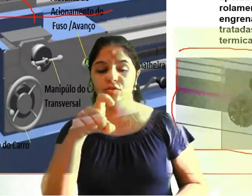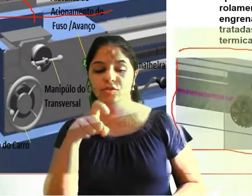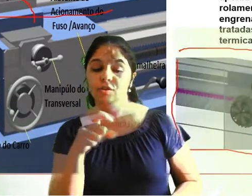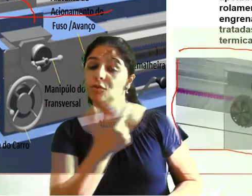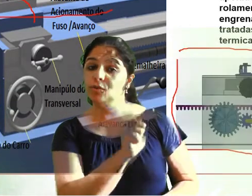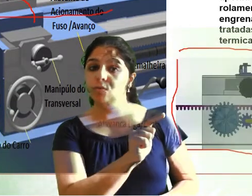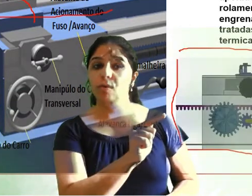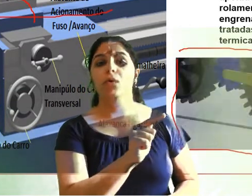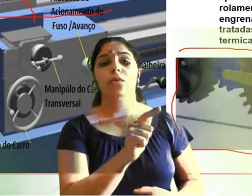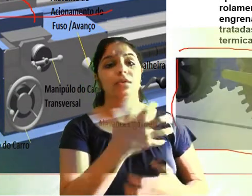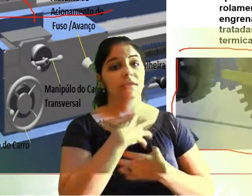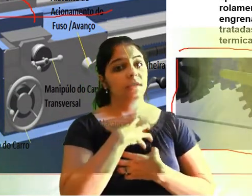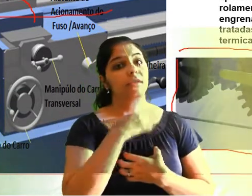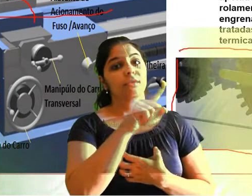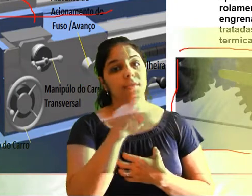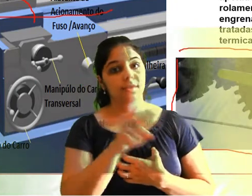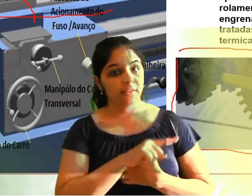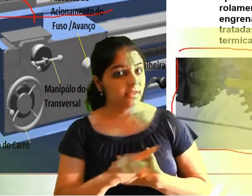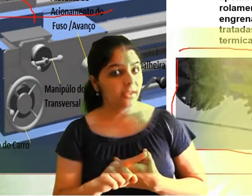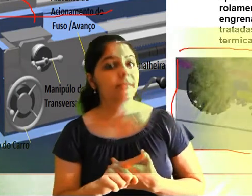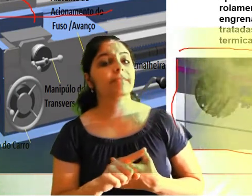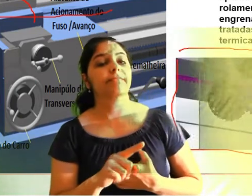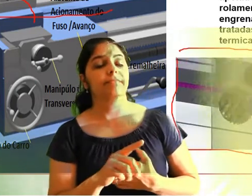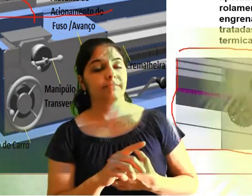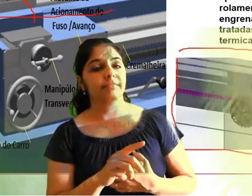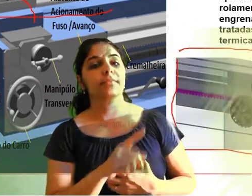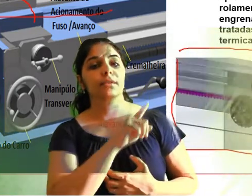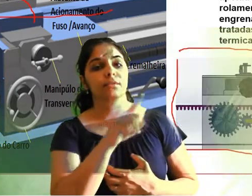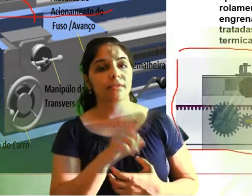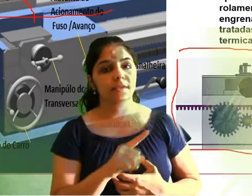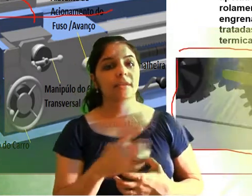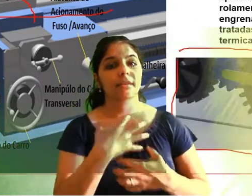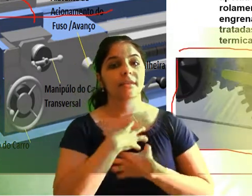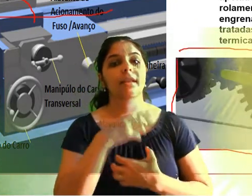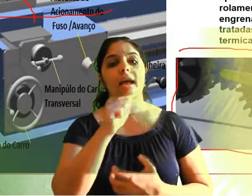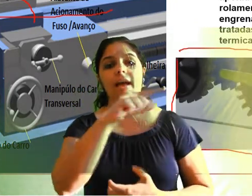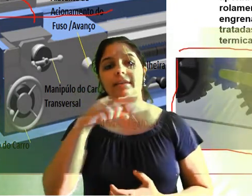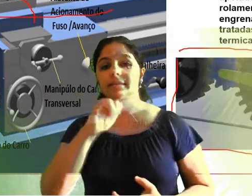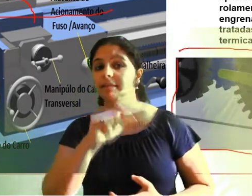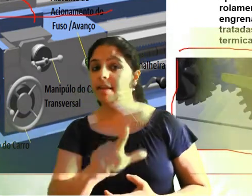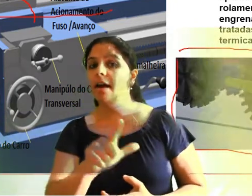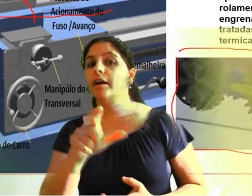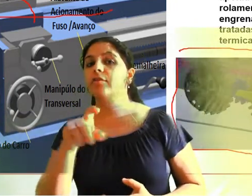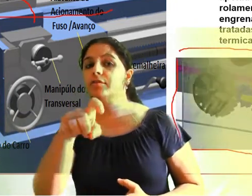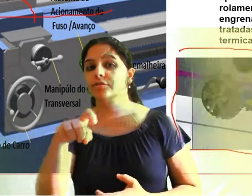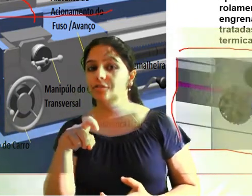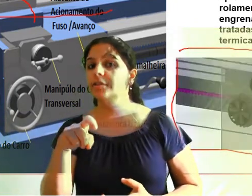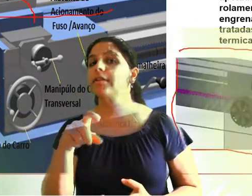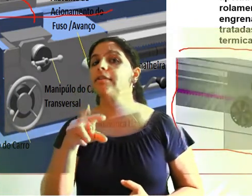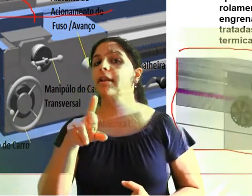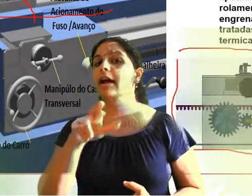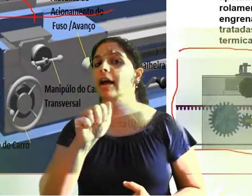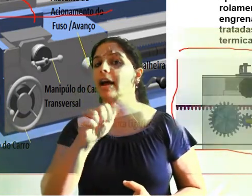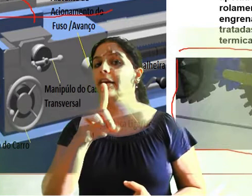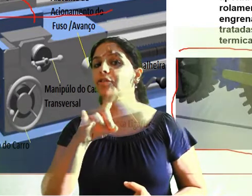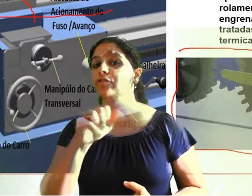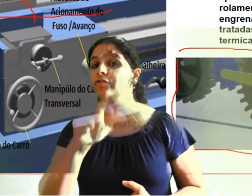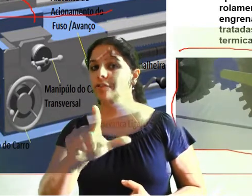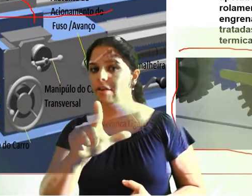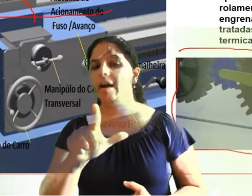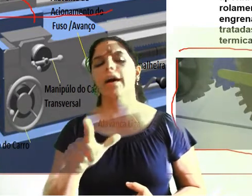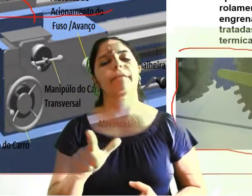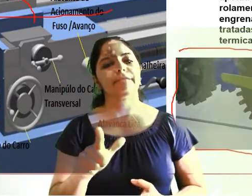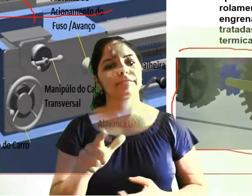e aqui é o sentido Z no comprimento, né? O Z é no sentido axial e o X é no sentido radial, onde eu